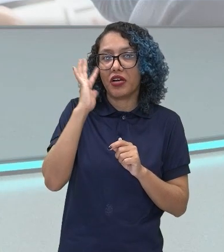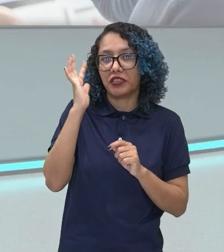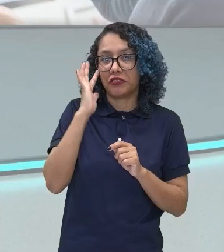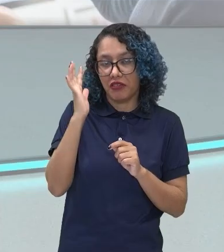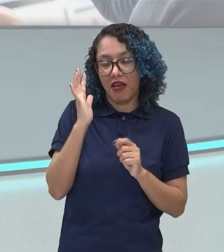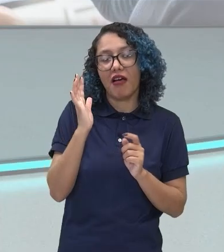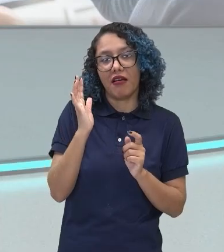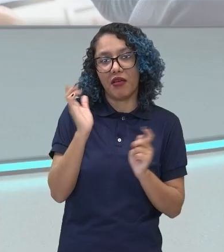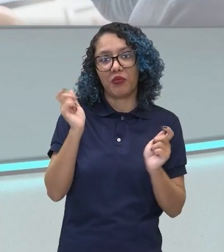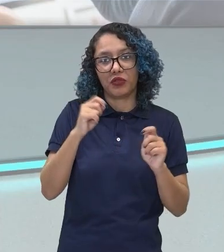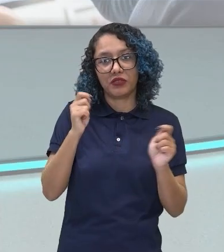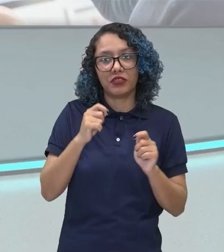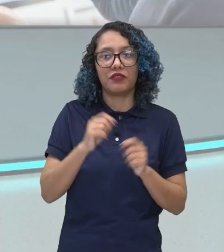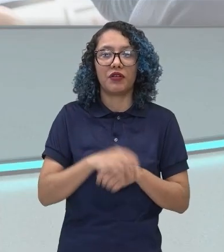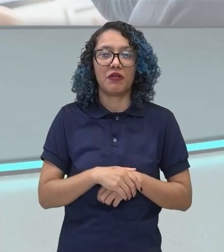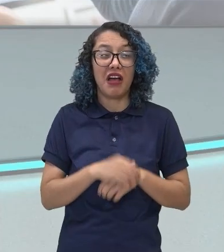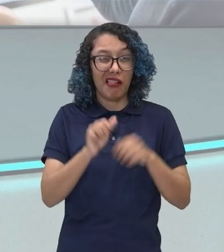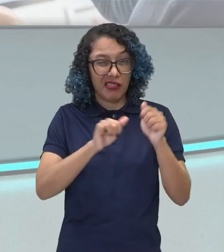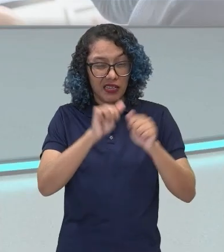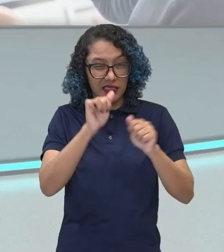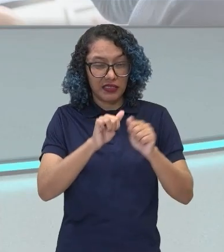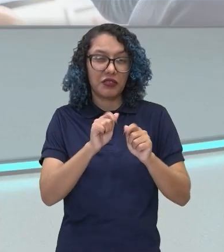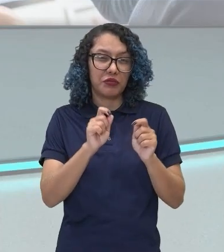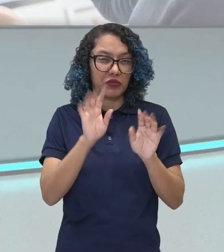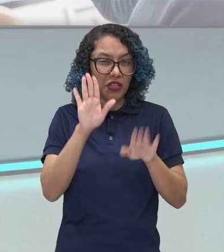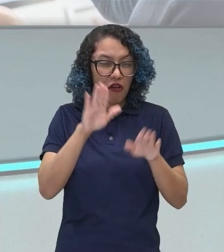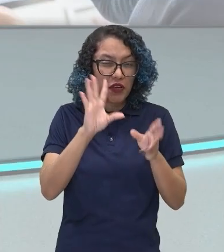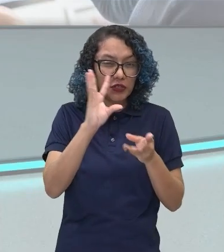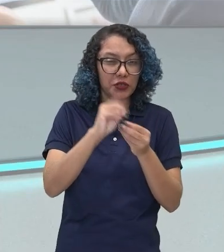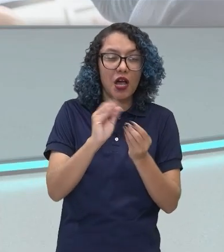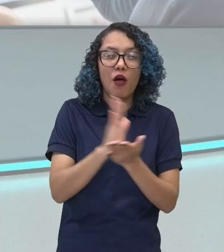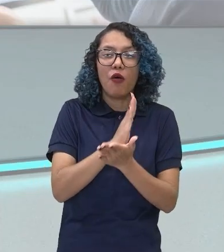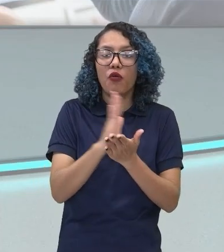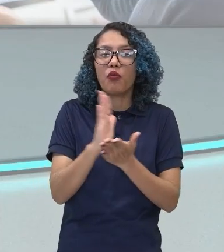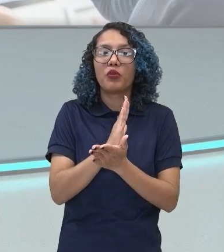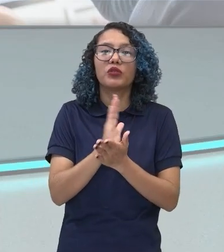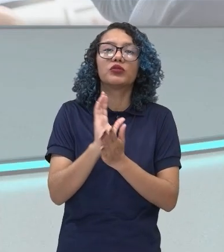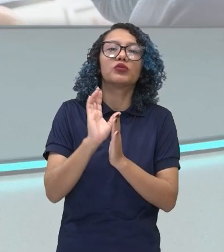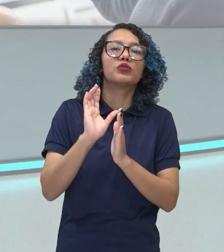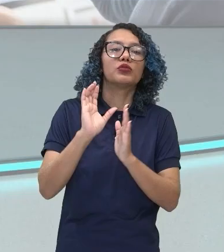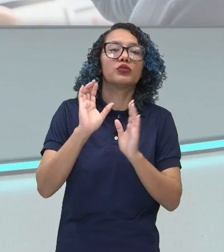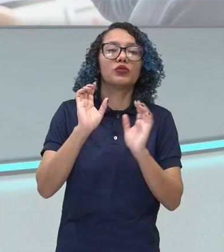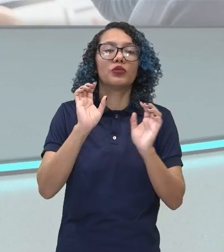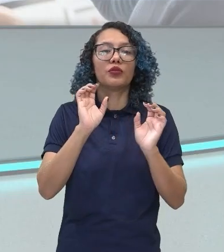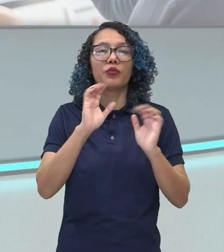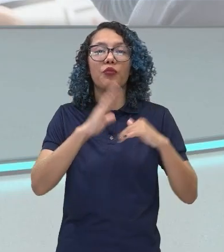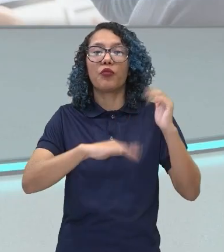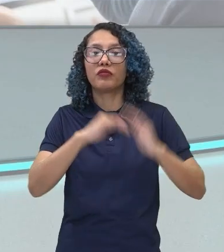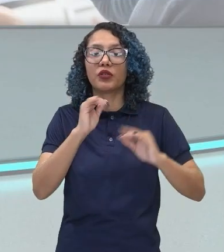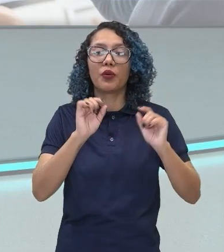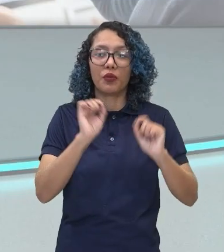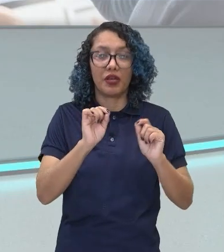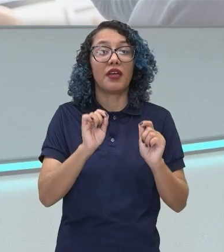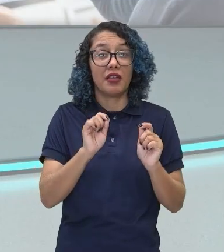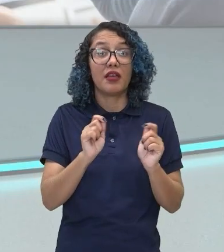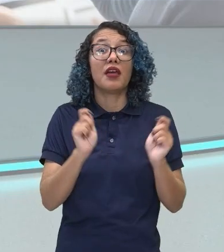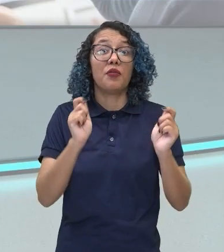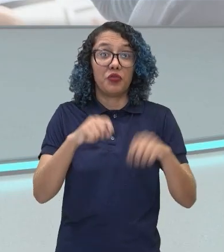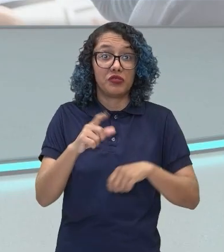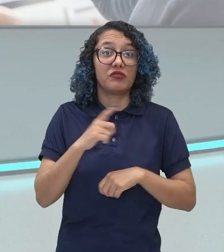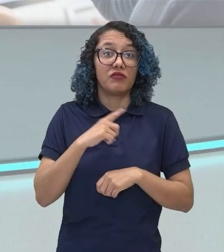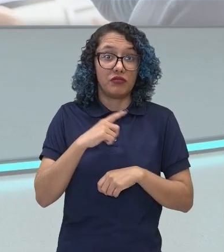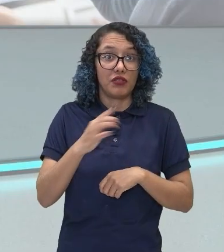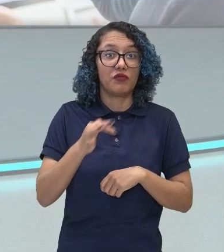dando, né, chegar à conclusão de que algumas profissões serão muito utilizadas, né? Precisarão de muitas pessoas